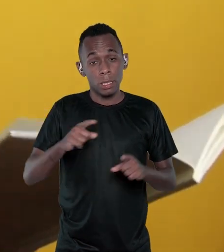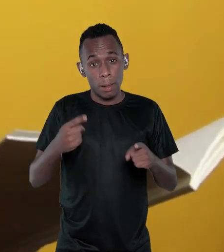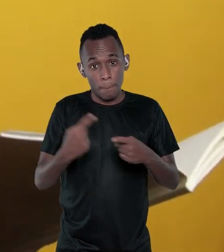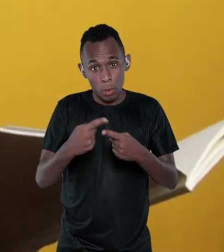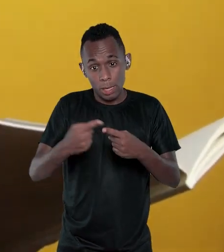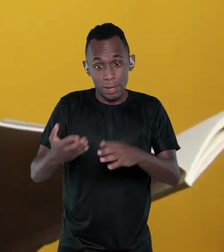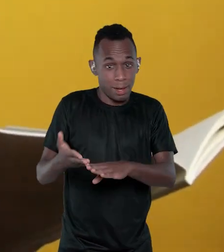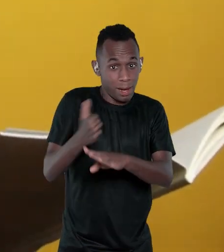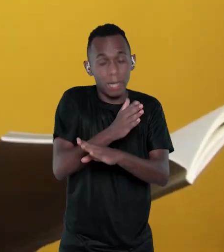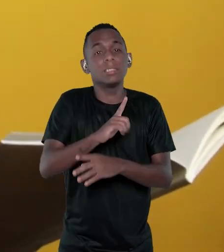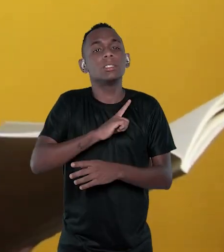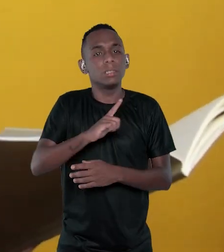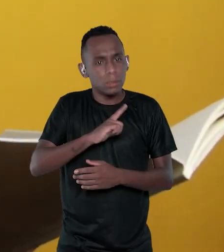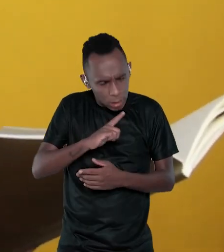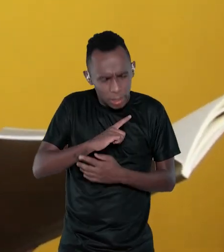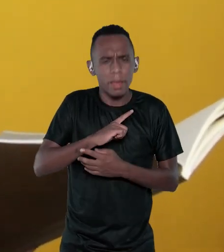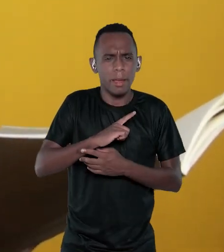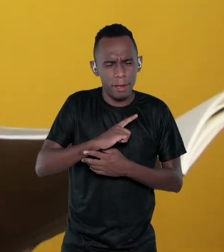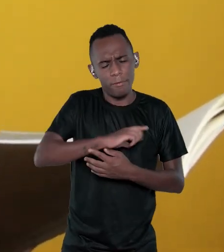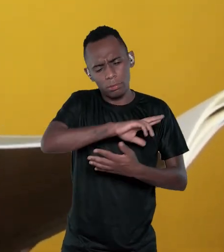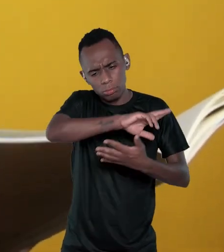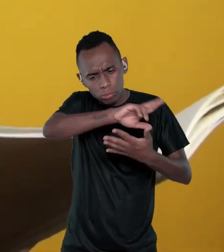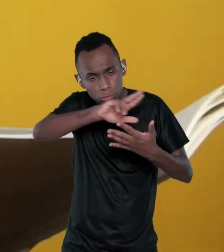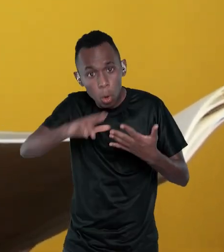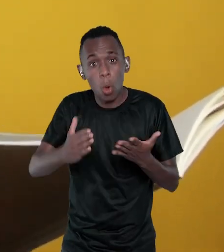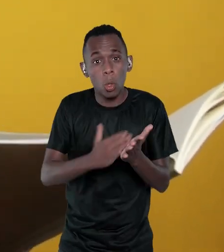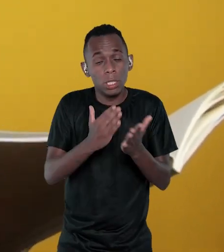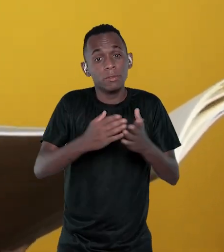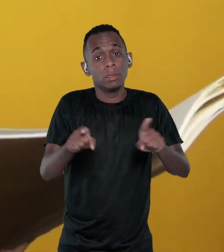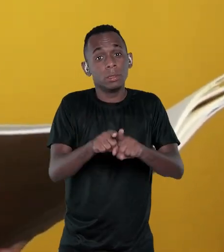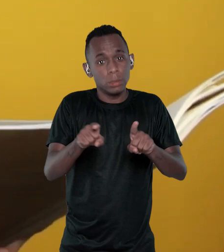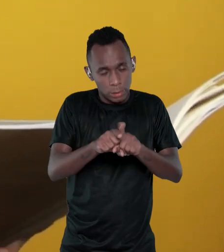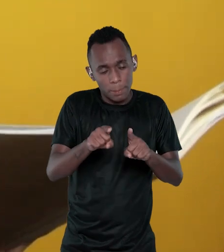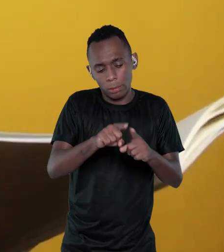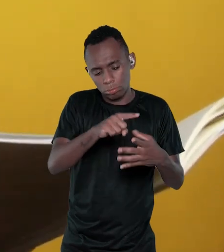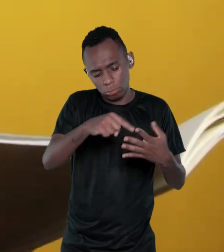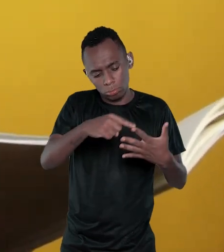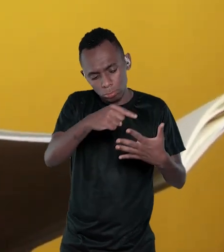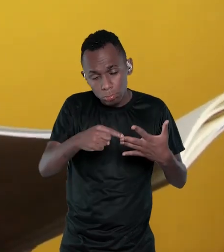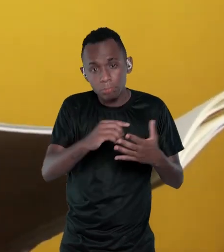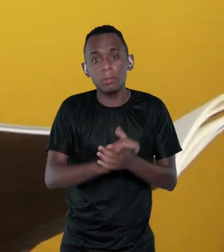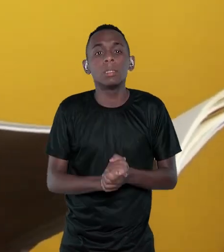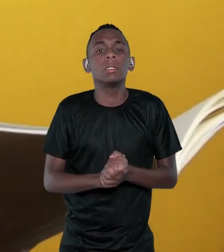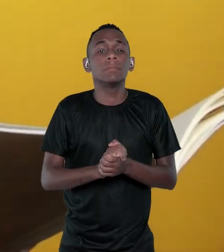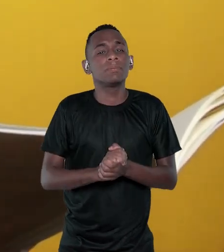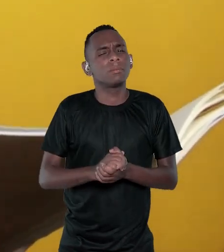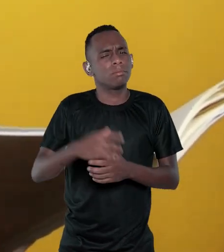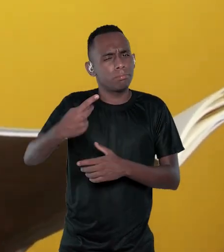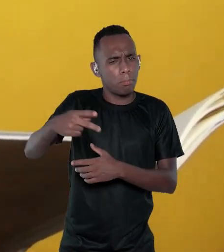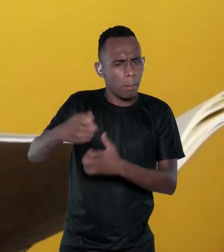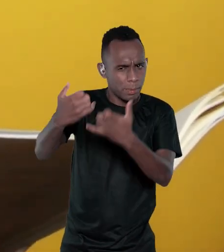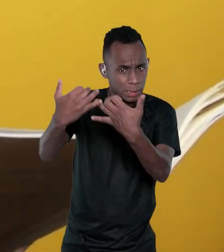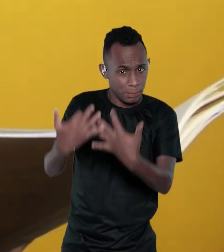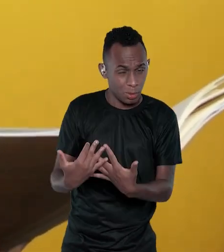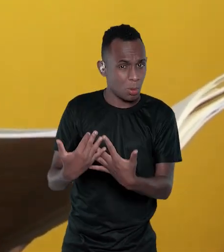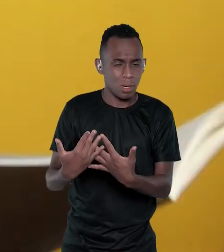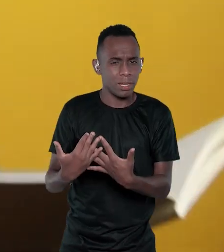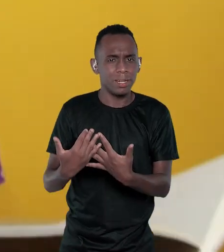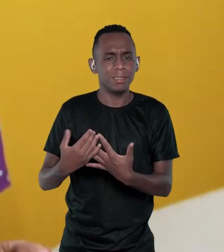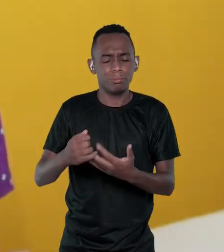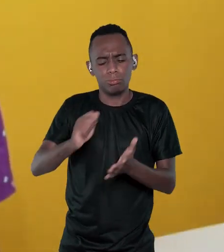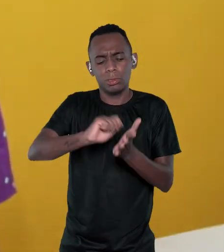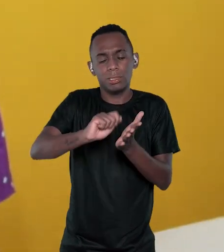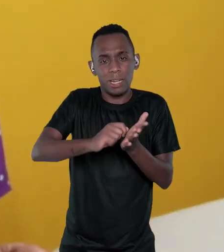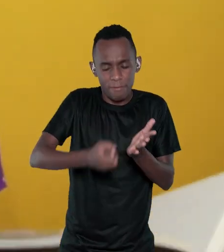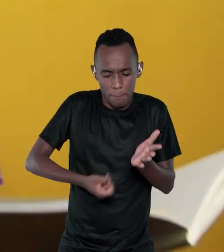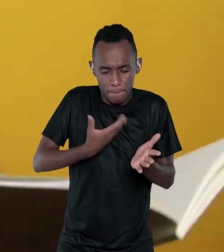chega depois dos livros O Gavião e a Serpente e Musa Música. Como ele próprio diz, ele não